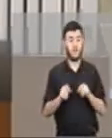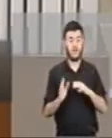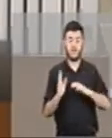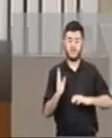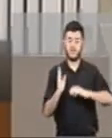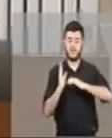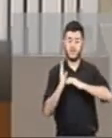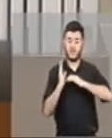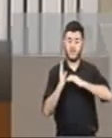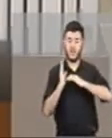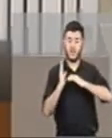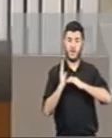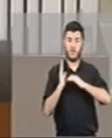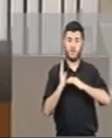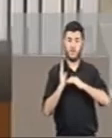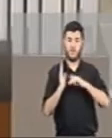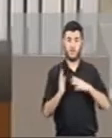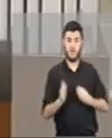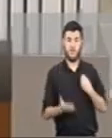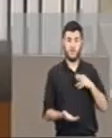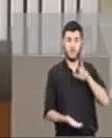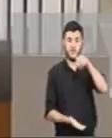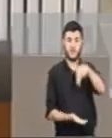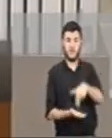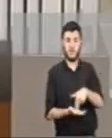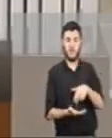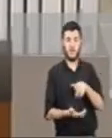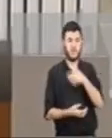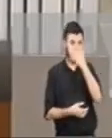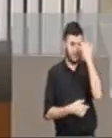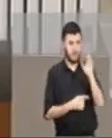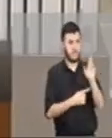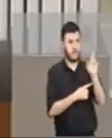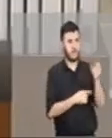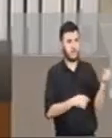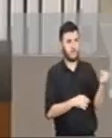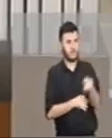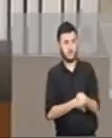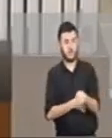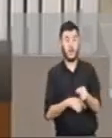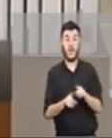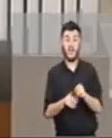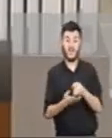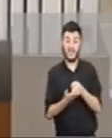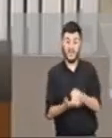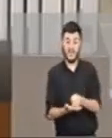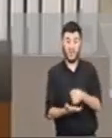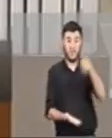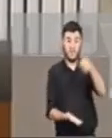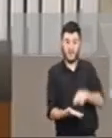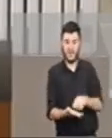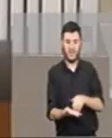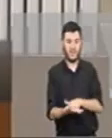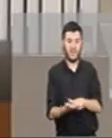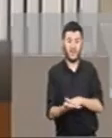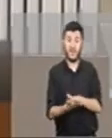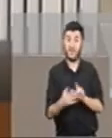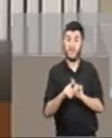compareceu como assistente. Embora a assistência não seja obrigatória, mas o que demonstra que se